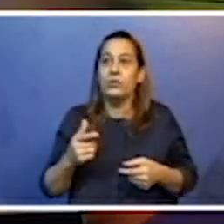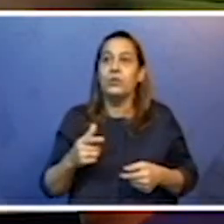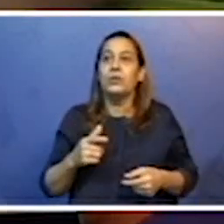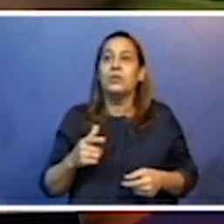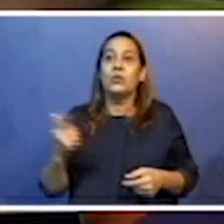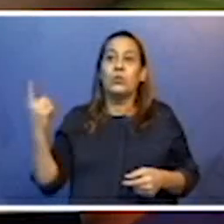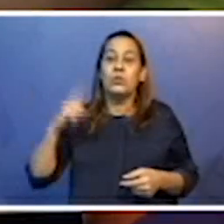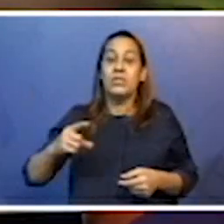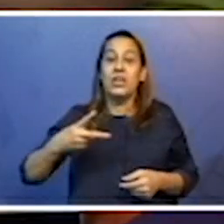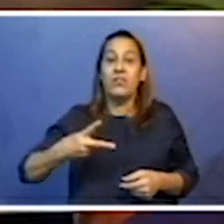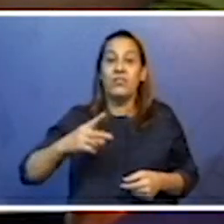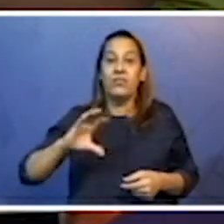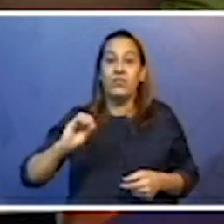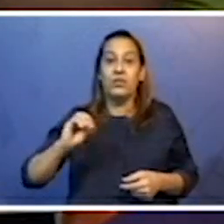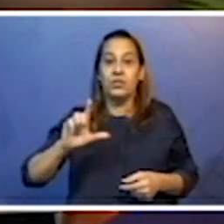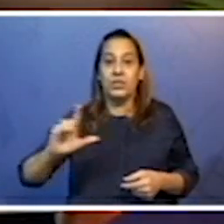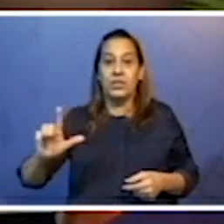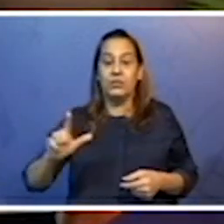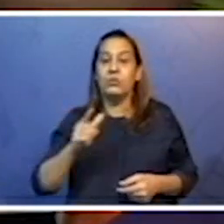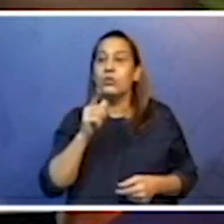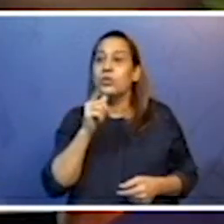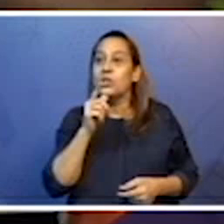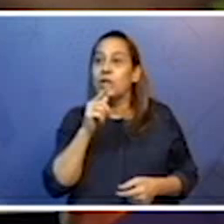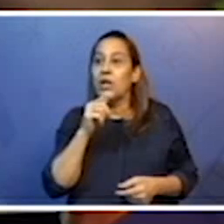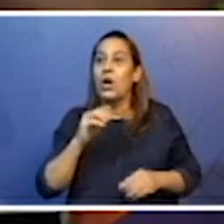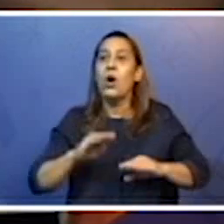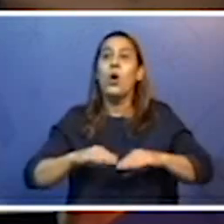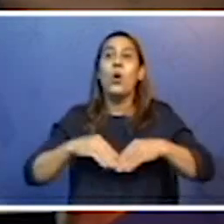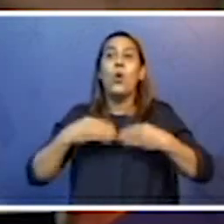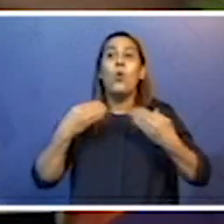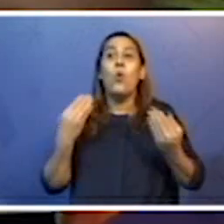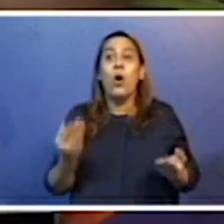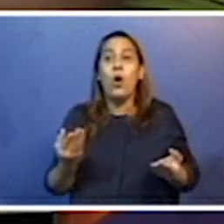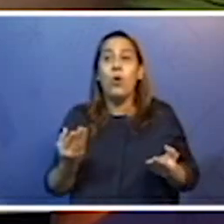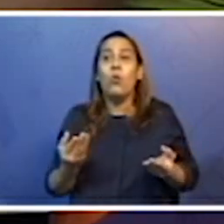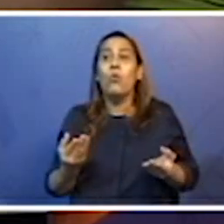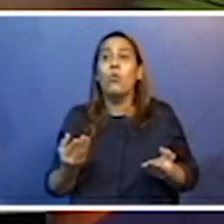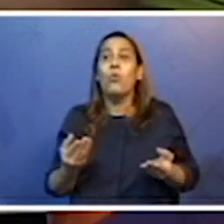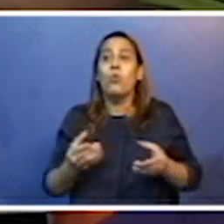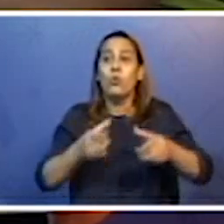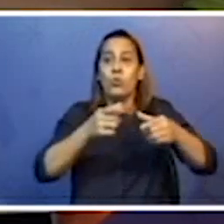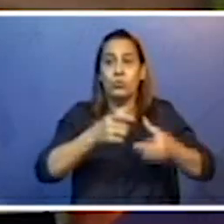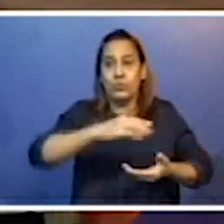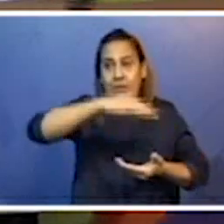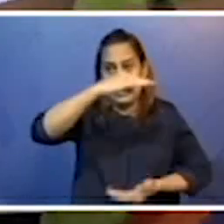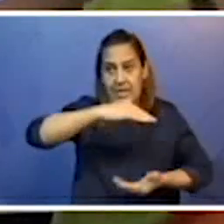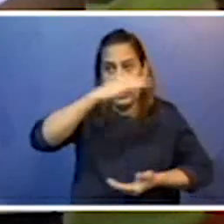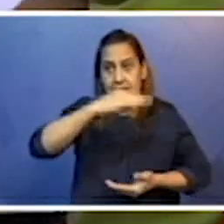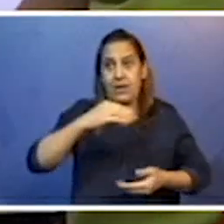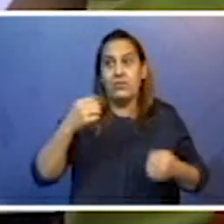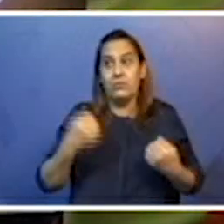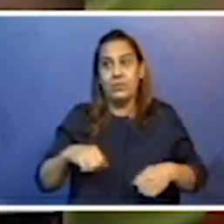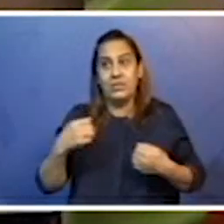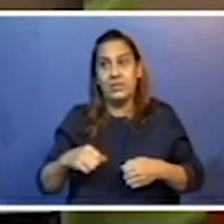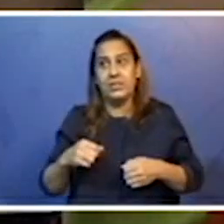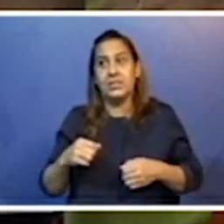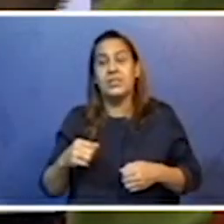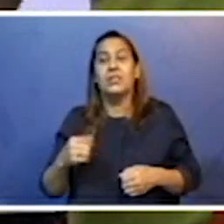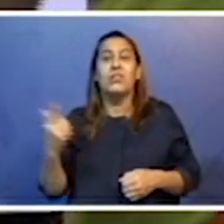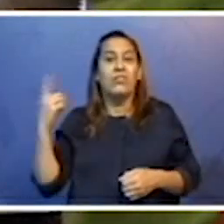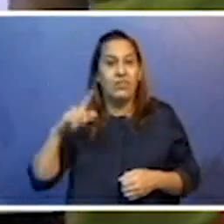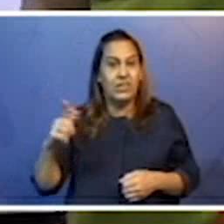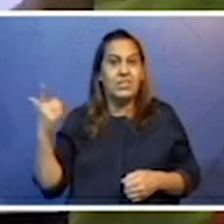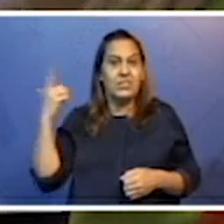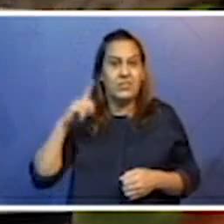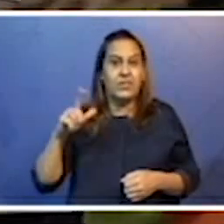o recipiente ele pode encher para transportar a água para o aquário com um número menor de vezes? Então, se ele